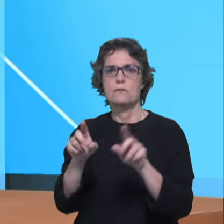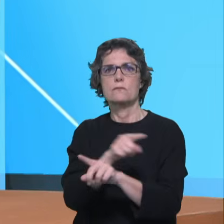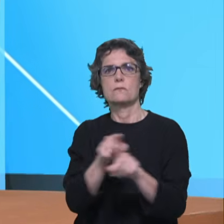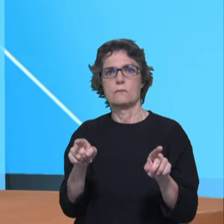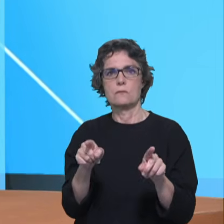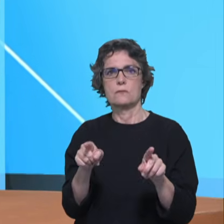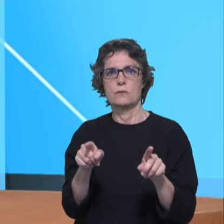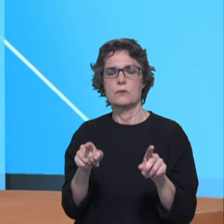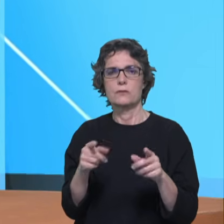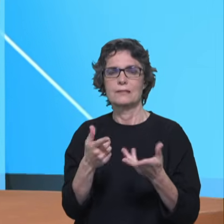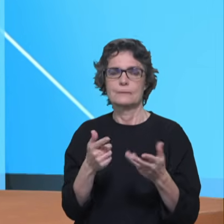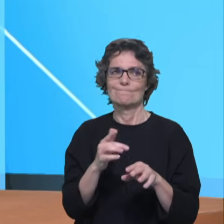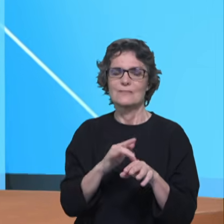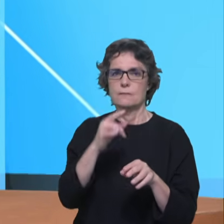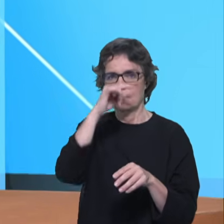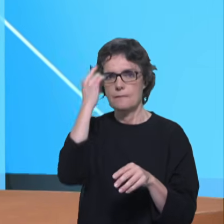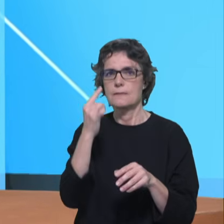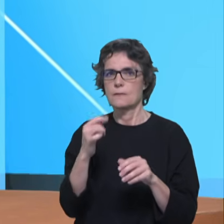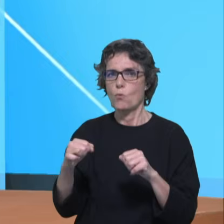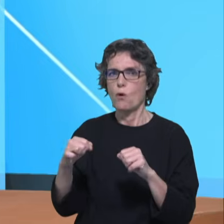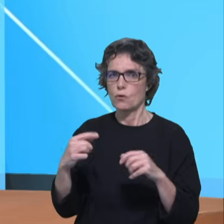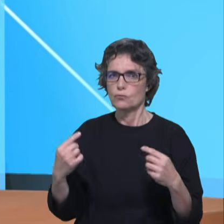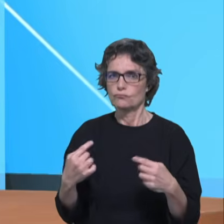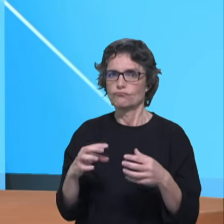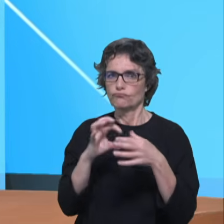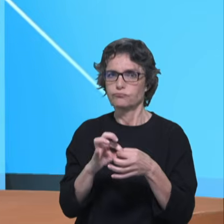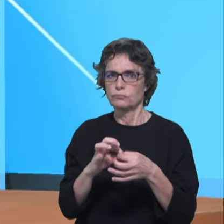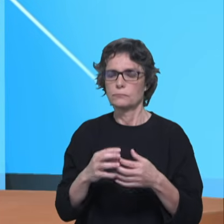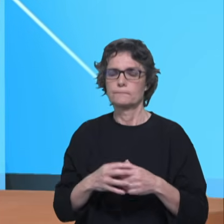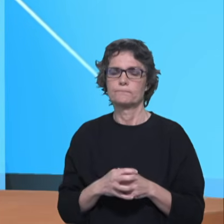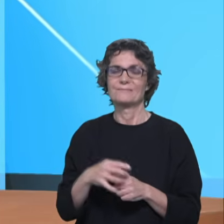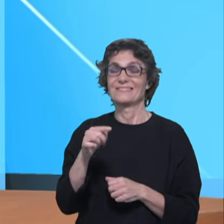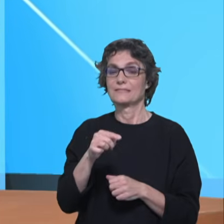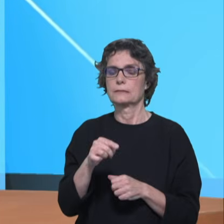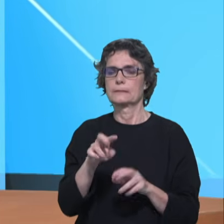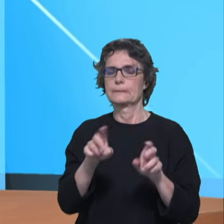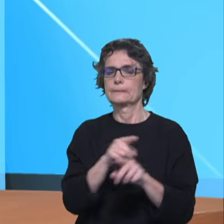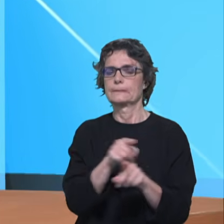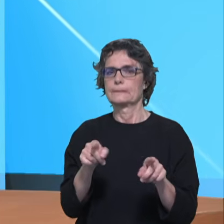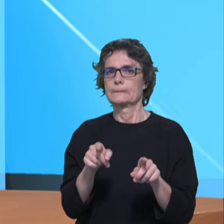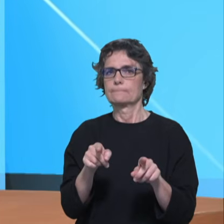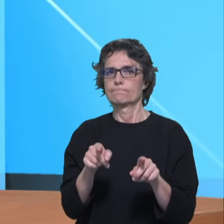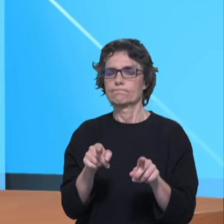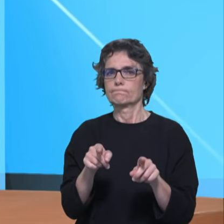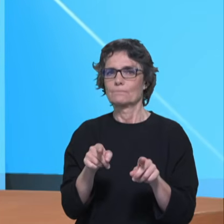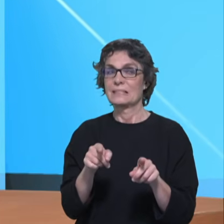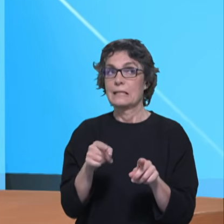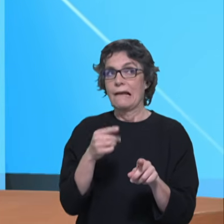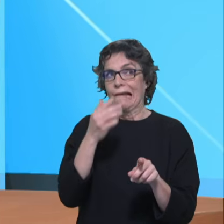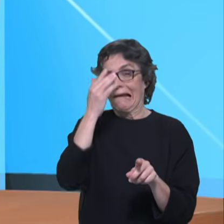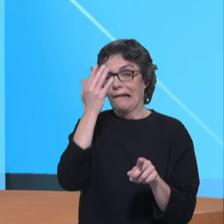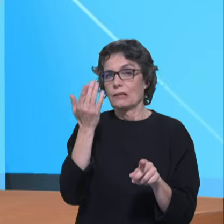mais sensíveis e que dificilmente terão uma